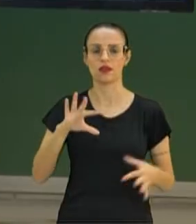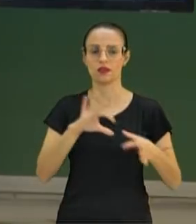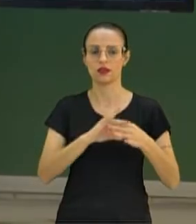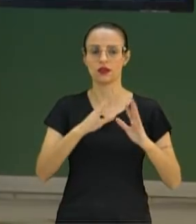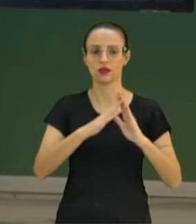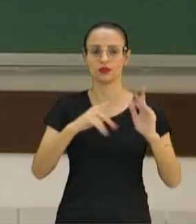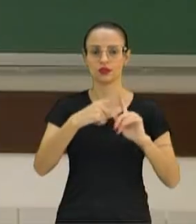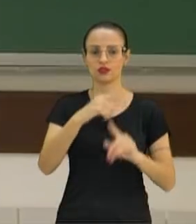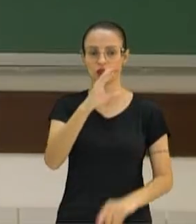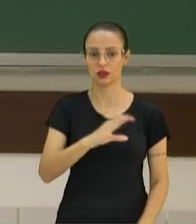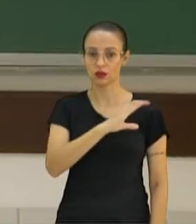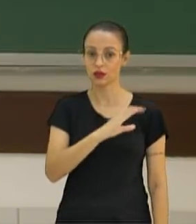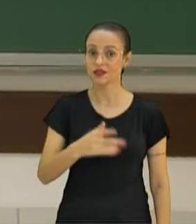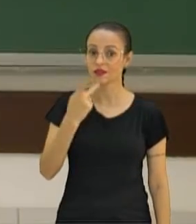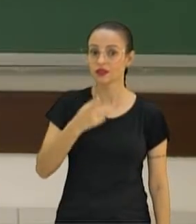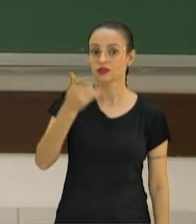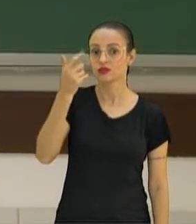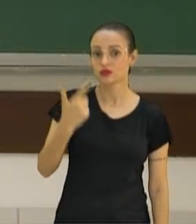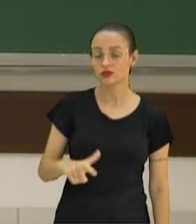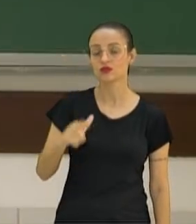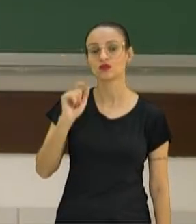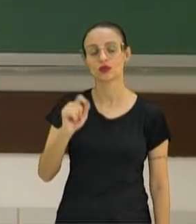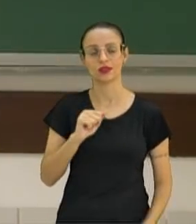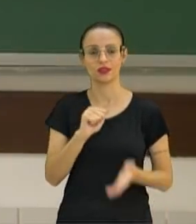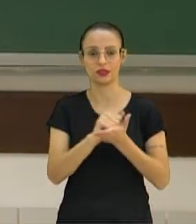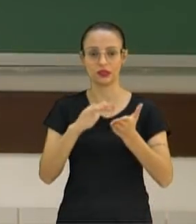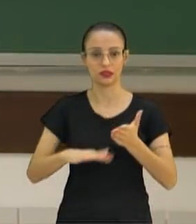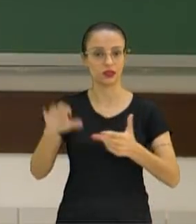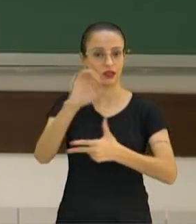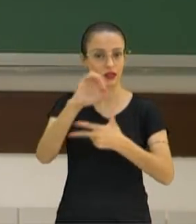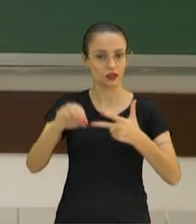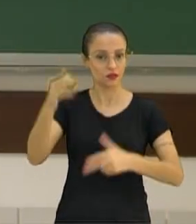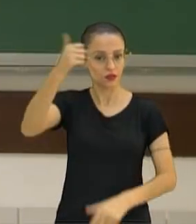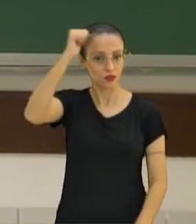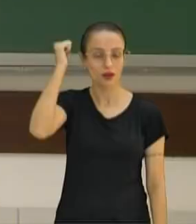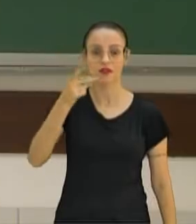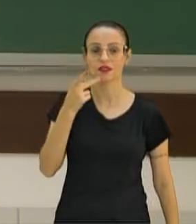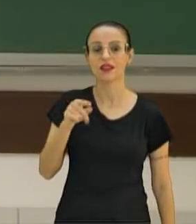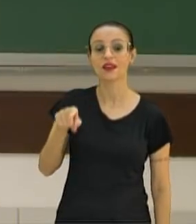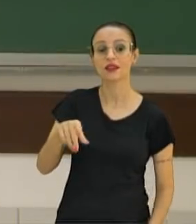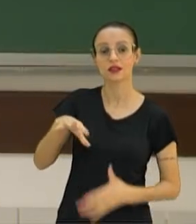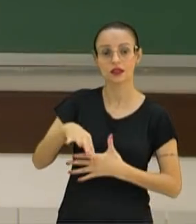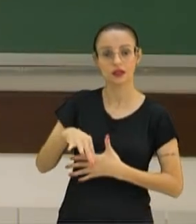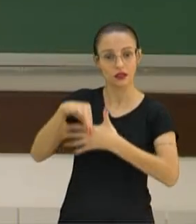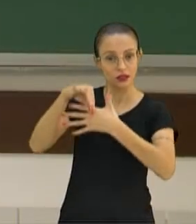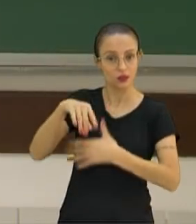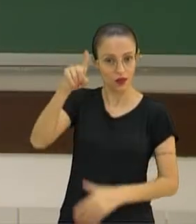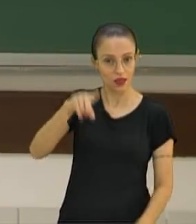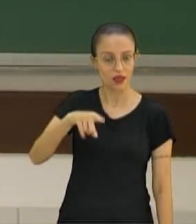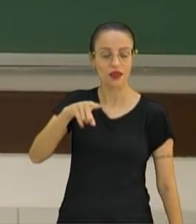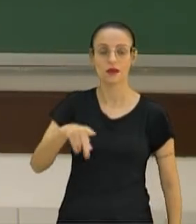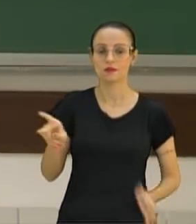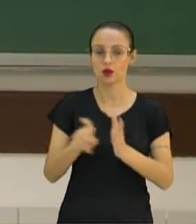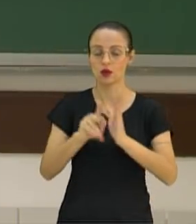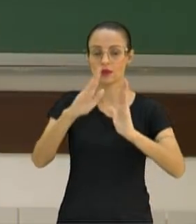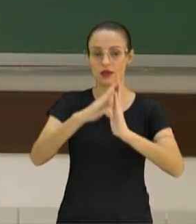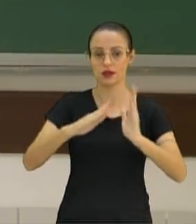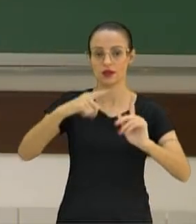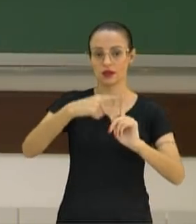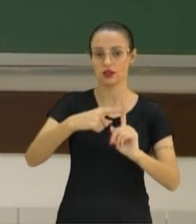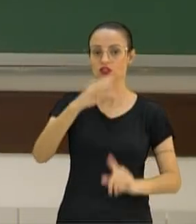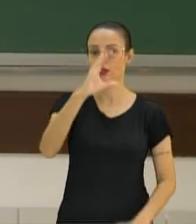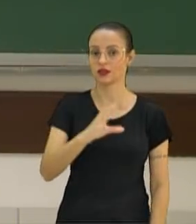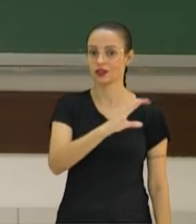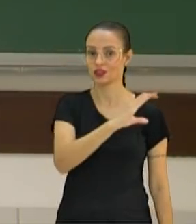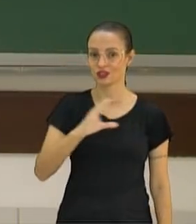Católica, e reforço isso com vocês, é comum nos exercícios de Enem vestibular dizer que os líderes messiânicos eram líderes da Igreja Católica,